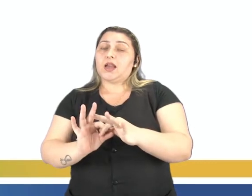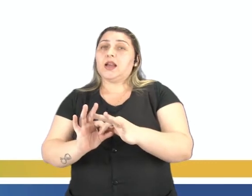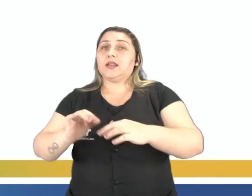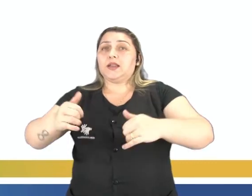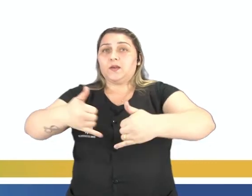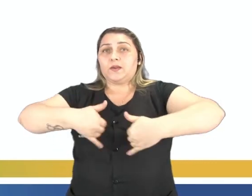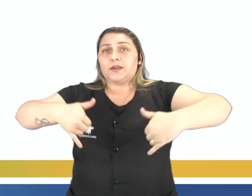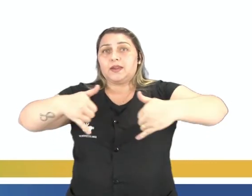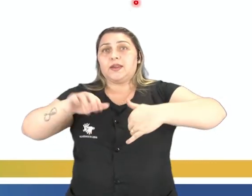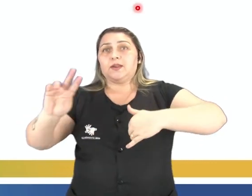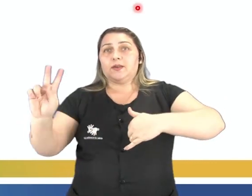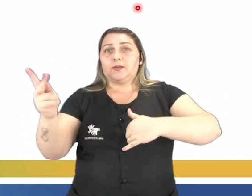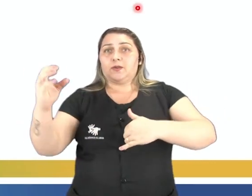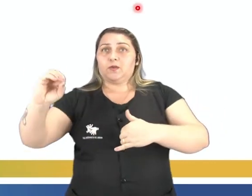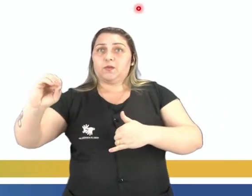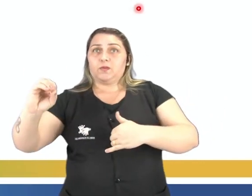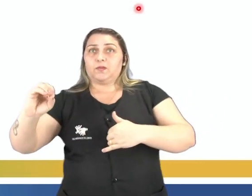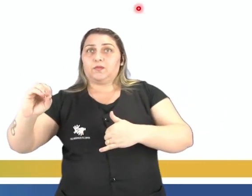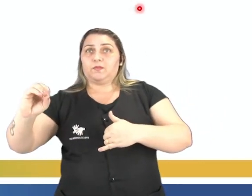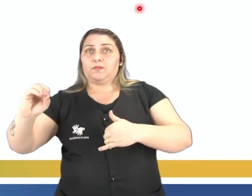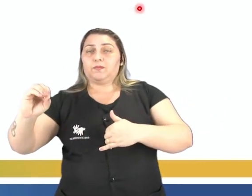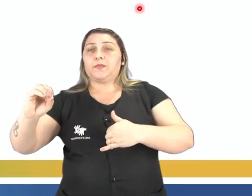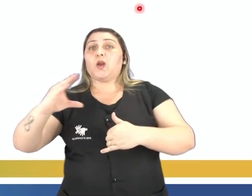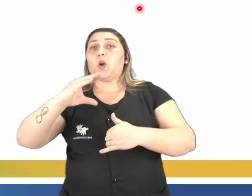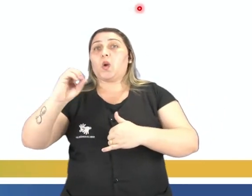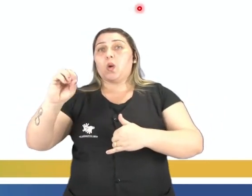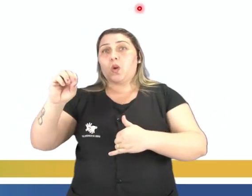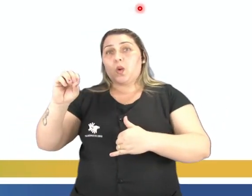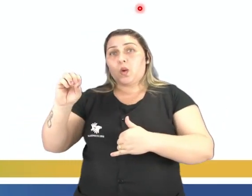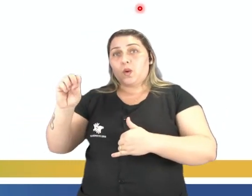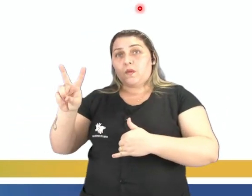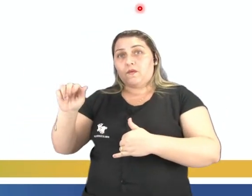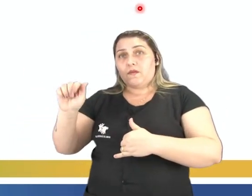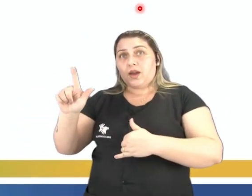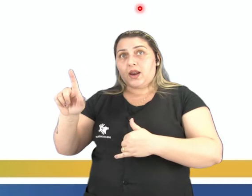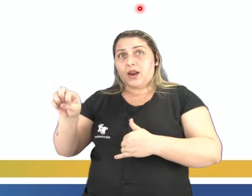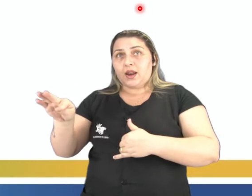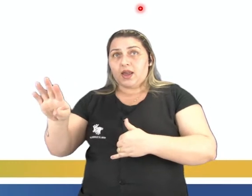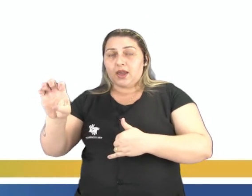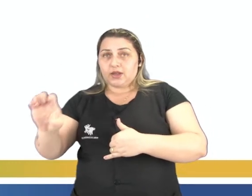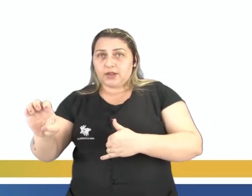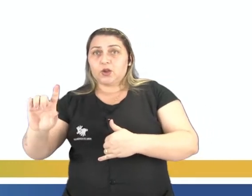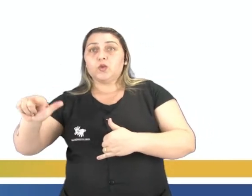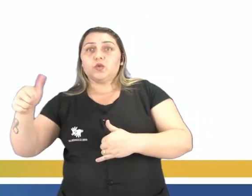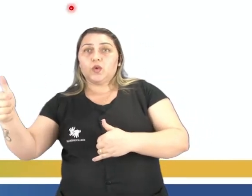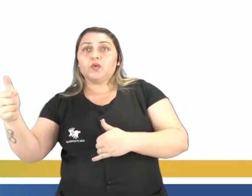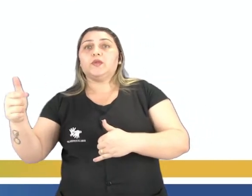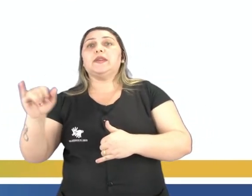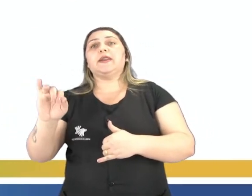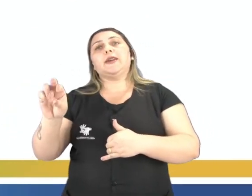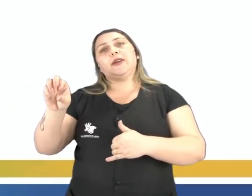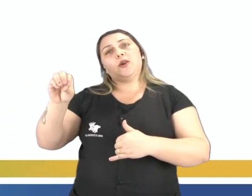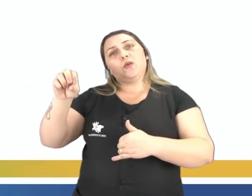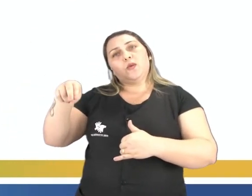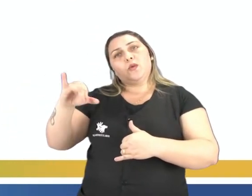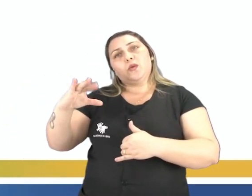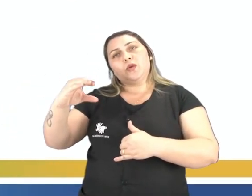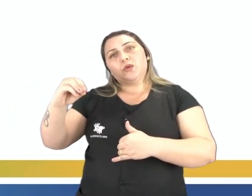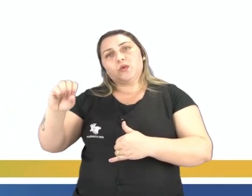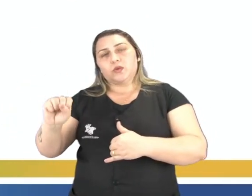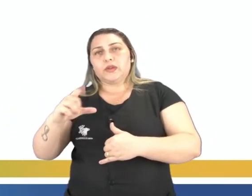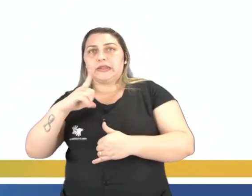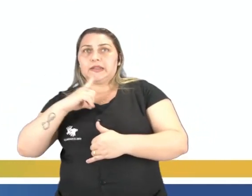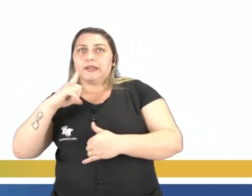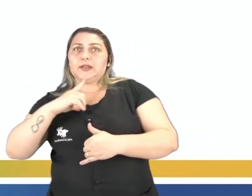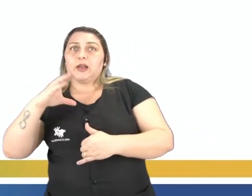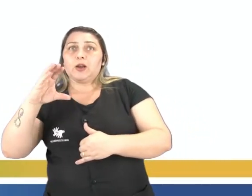entre o hidrogênio e o oxigênio é do tipo covalente. E os demais serão iônicos, porque nós